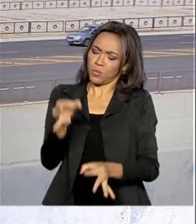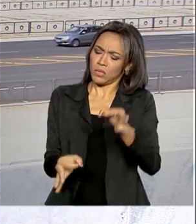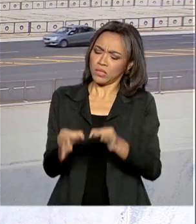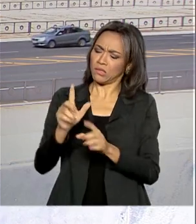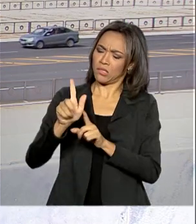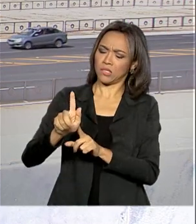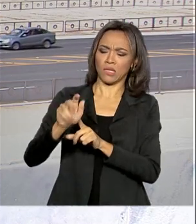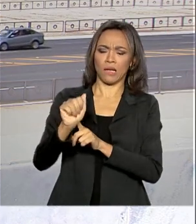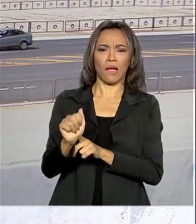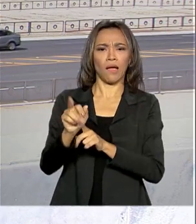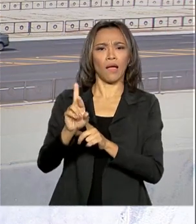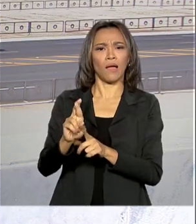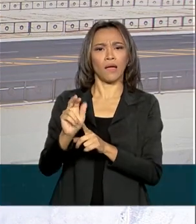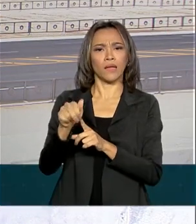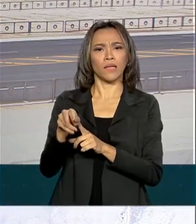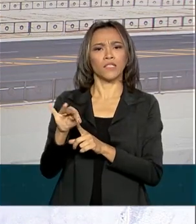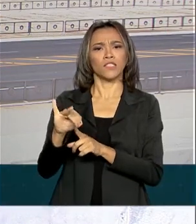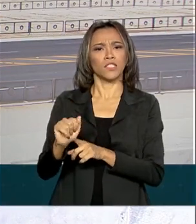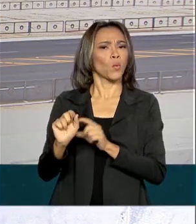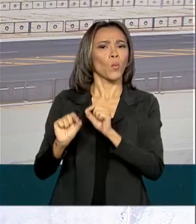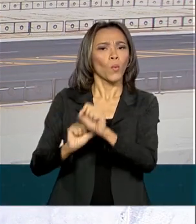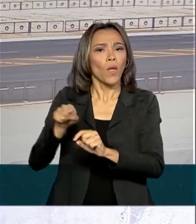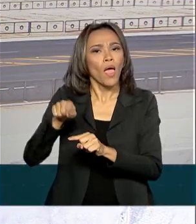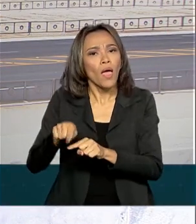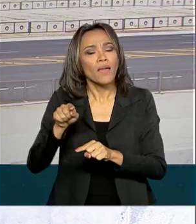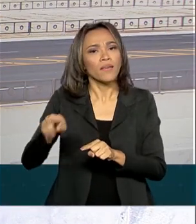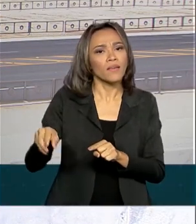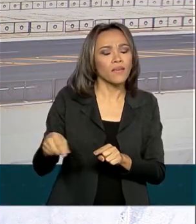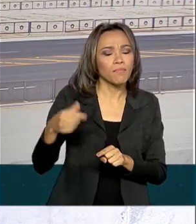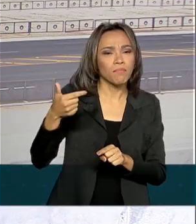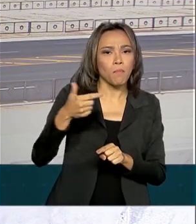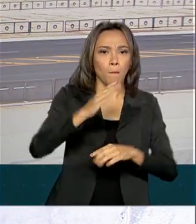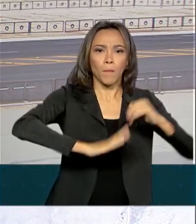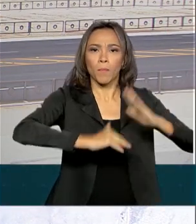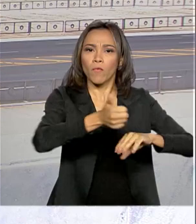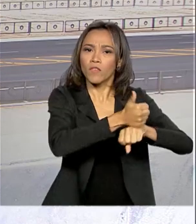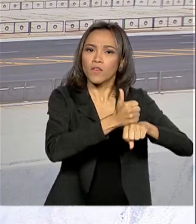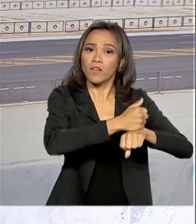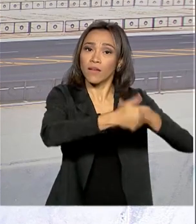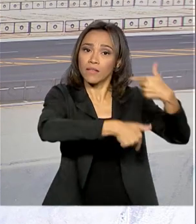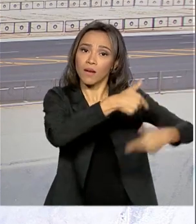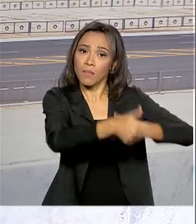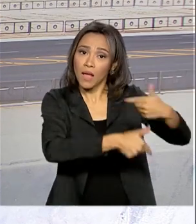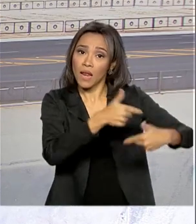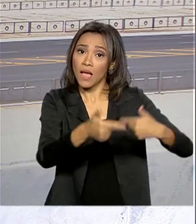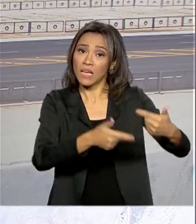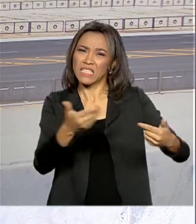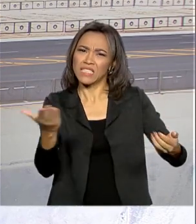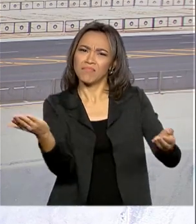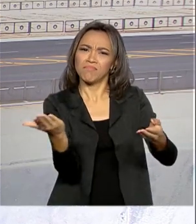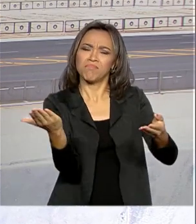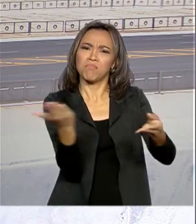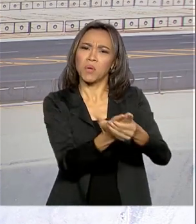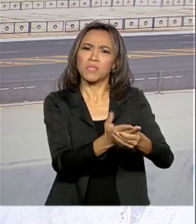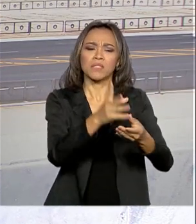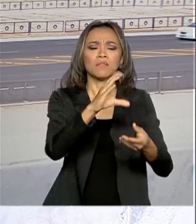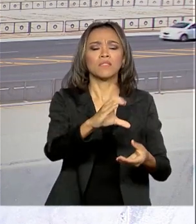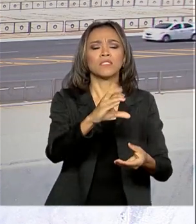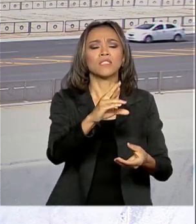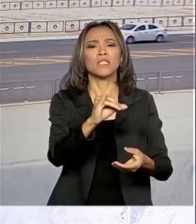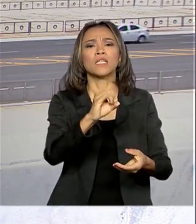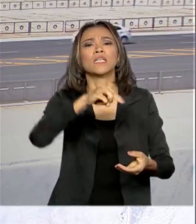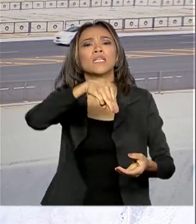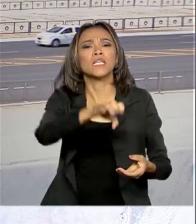um magistrado a mais que passaria a atuar nos processos de investigação criminal e que teria competência para decidir, por exemplo, sobre pedidos